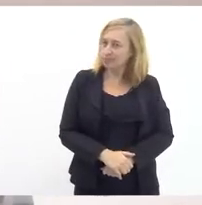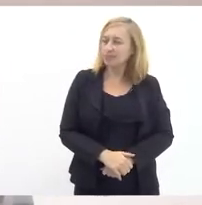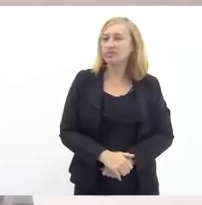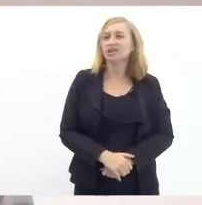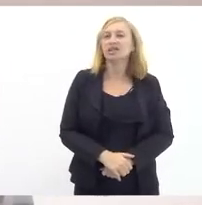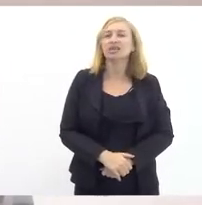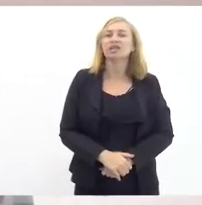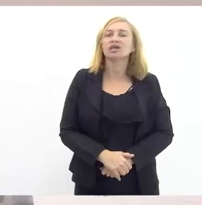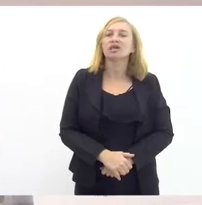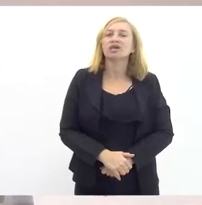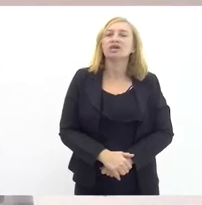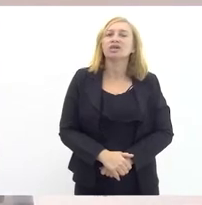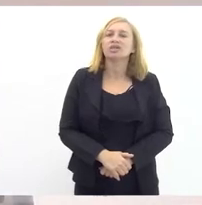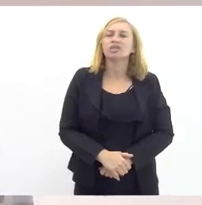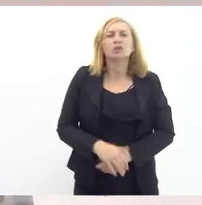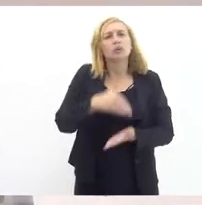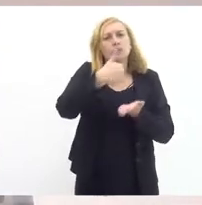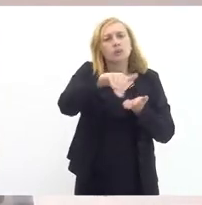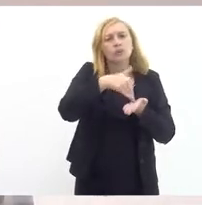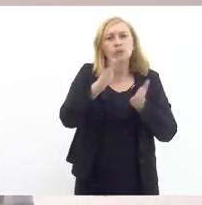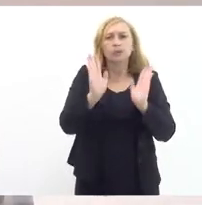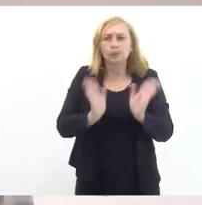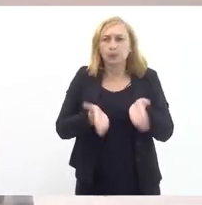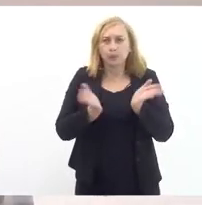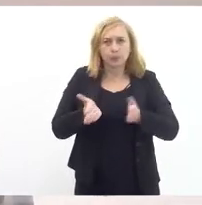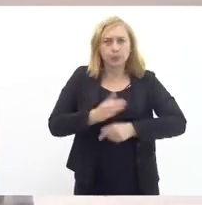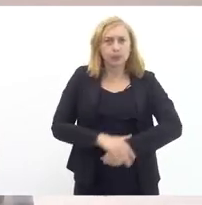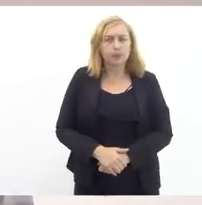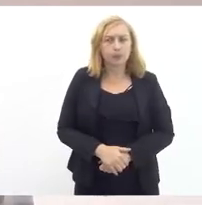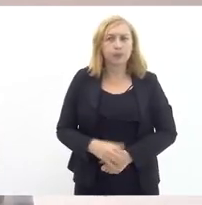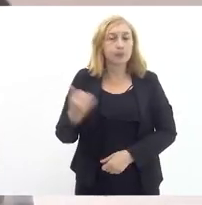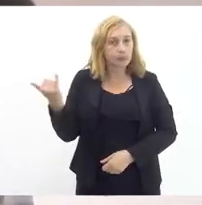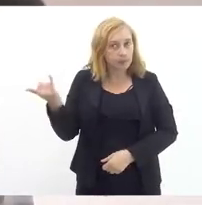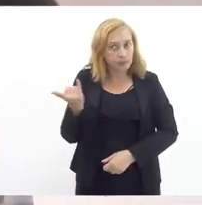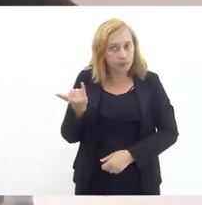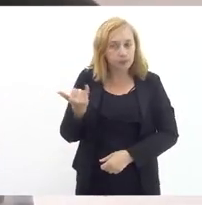assinalado. O secretário hoje disse